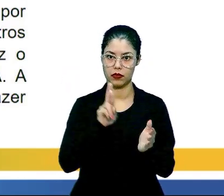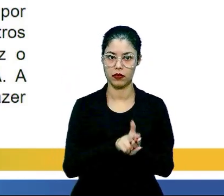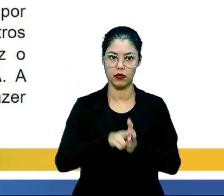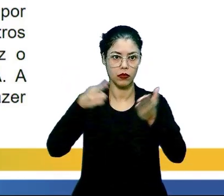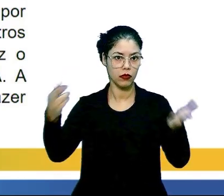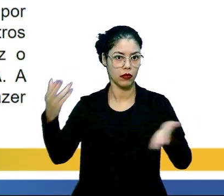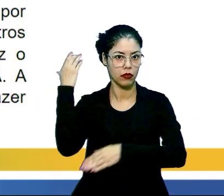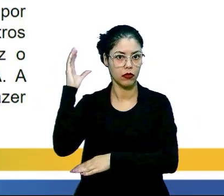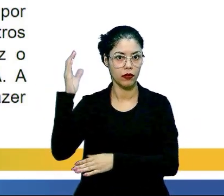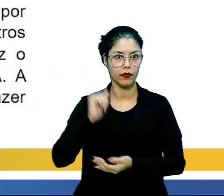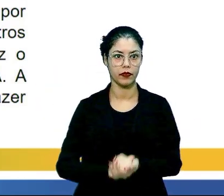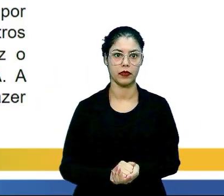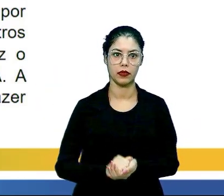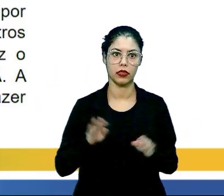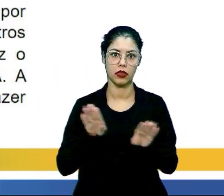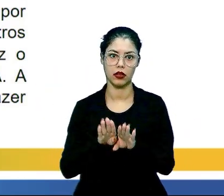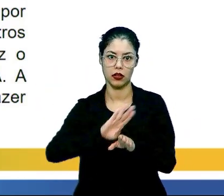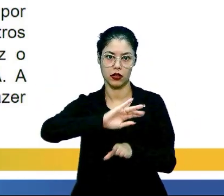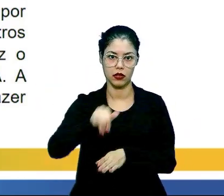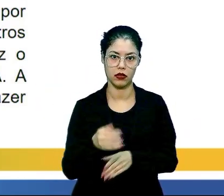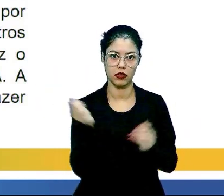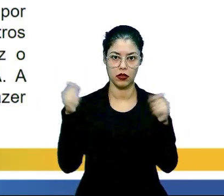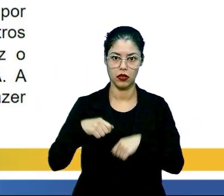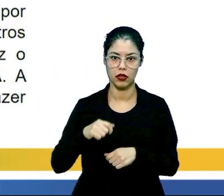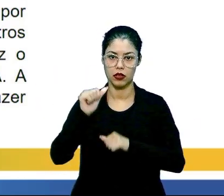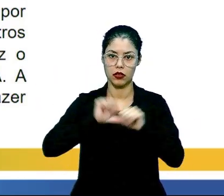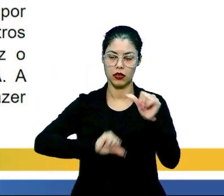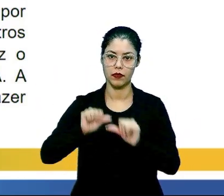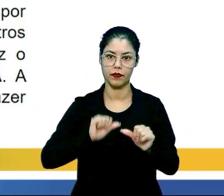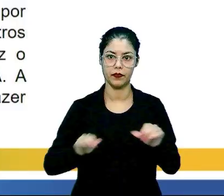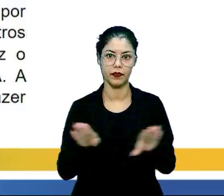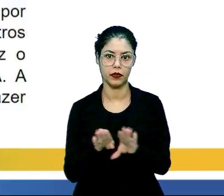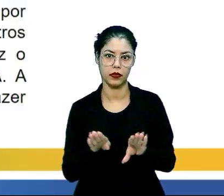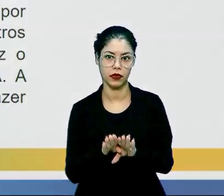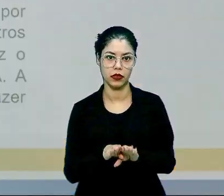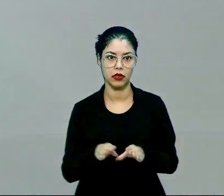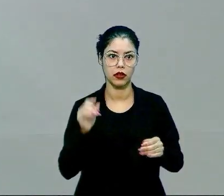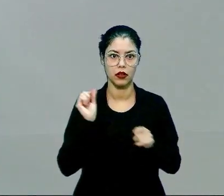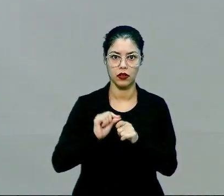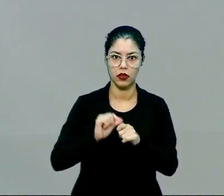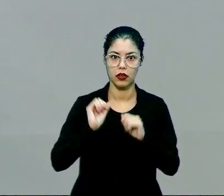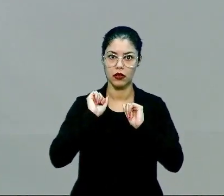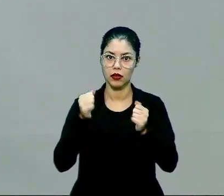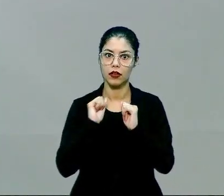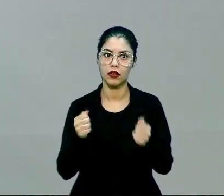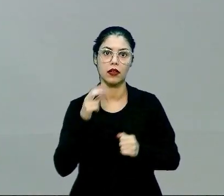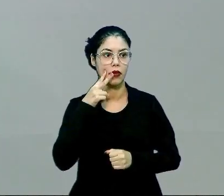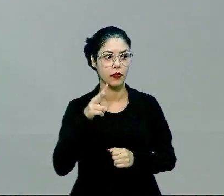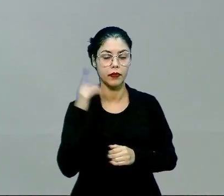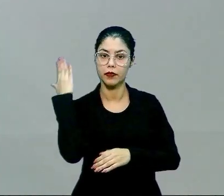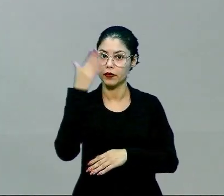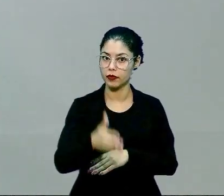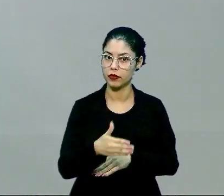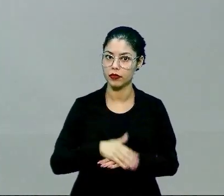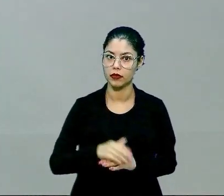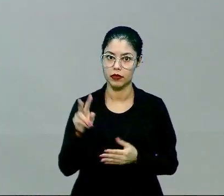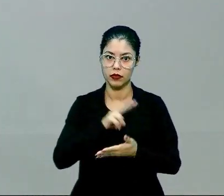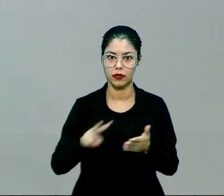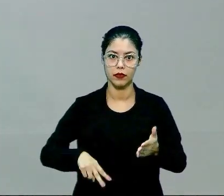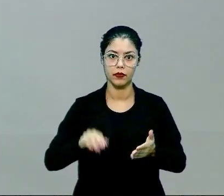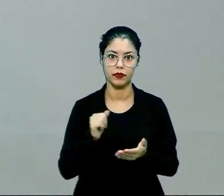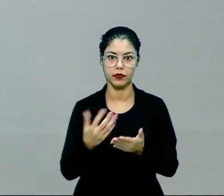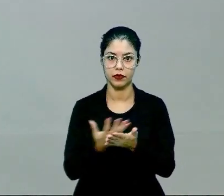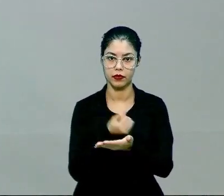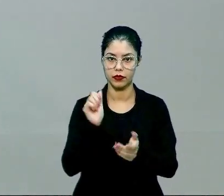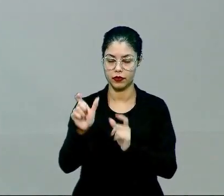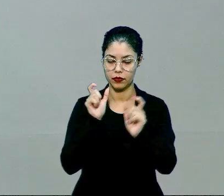revista científica Nutri surge possível modificar a gordura corporal sem fazer exercício. Veja os direcionamentos, leitura dinâmica, só